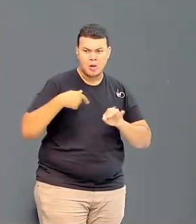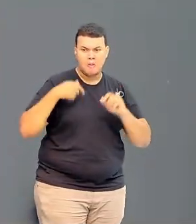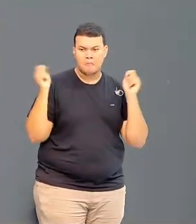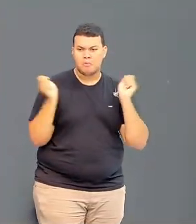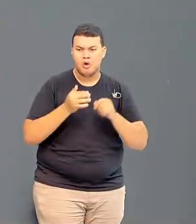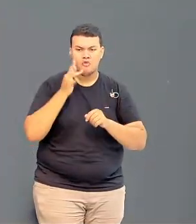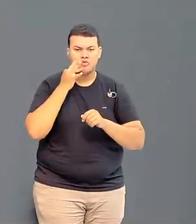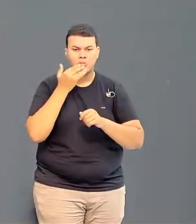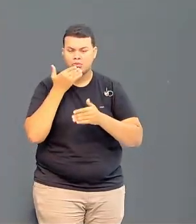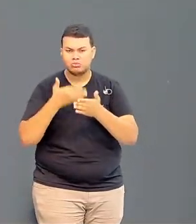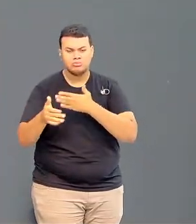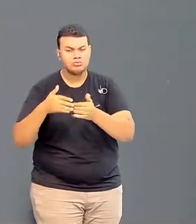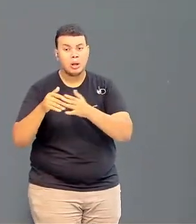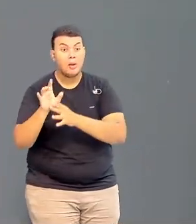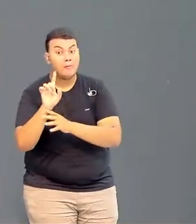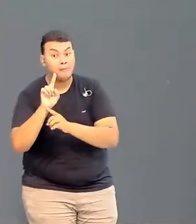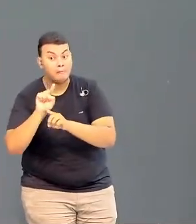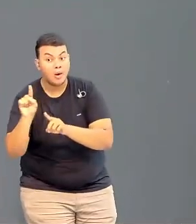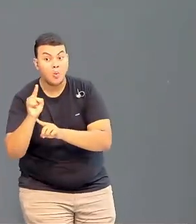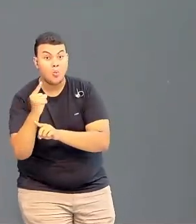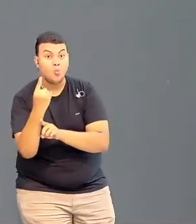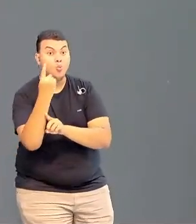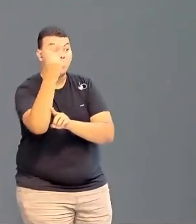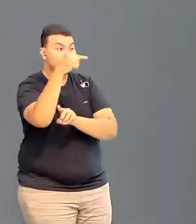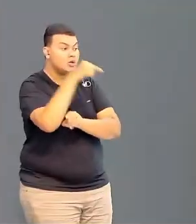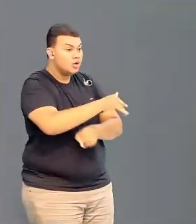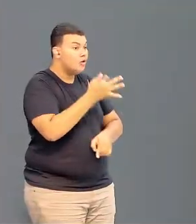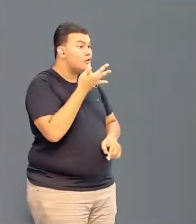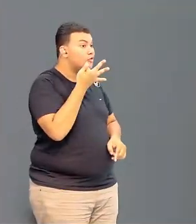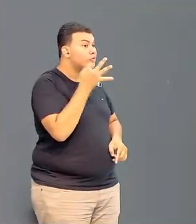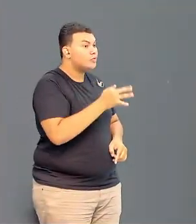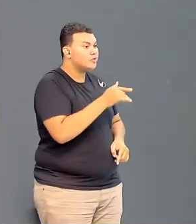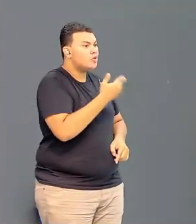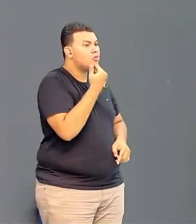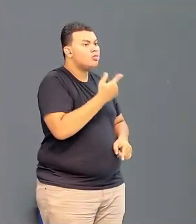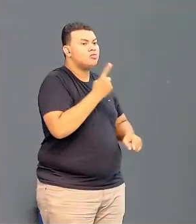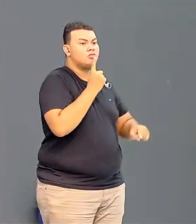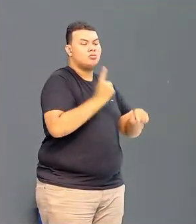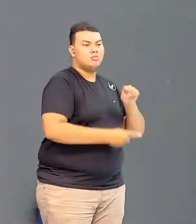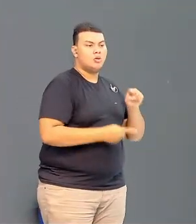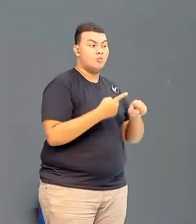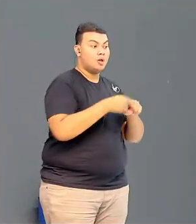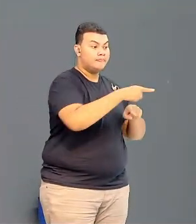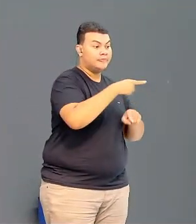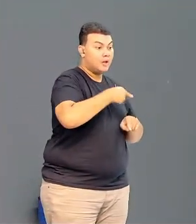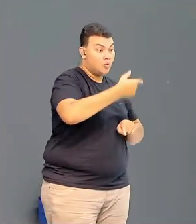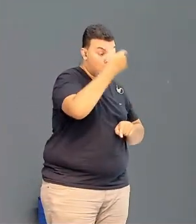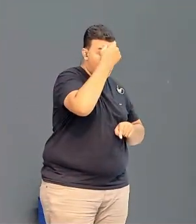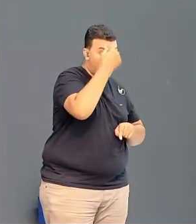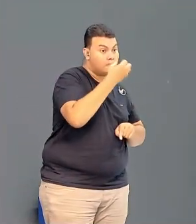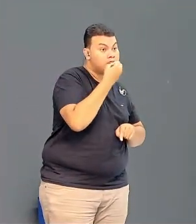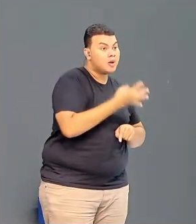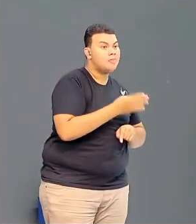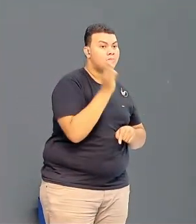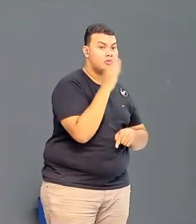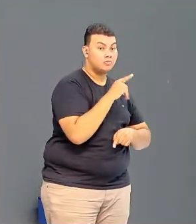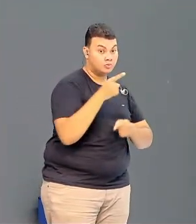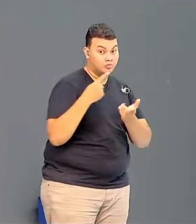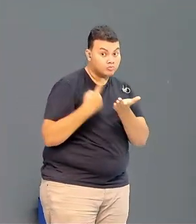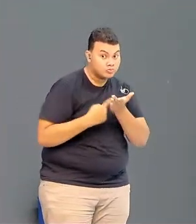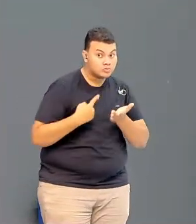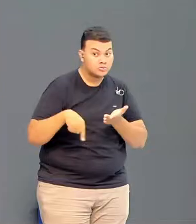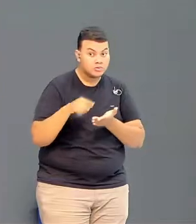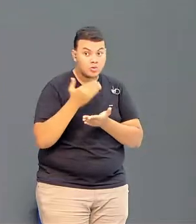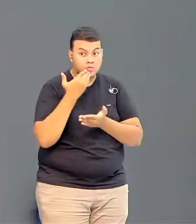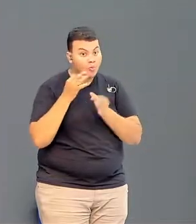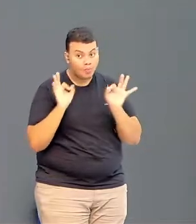os frutos do jardim, agora só desse fruto aqui, tá? Da árvore do conhecimento do bem e do mal, vocês não comem, ok? Combinado?